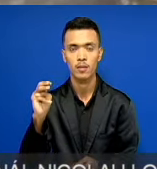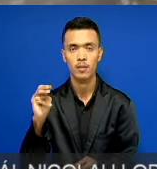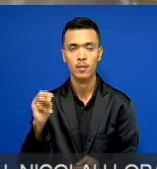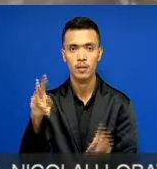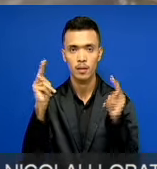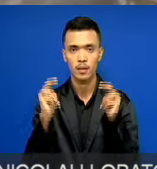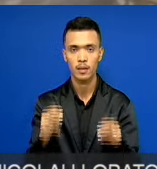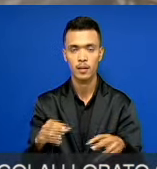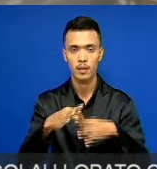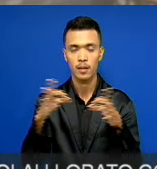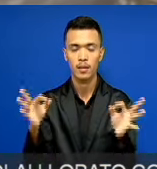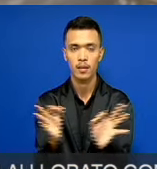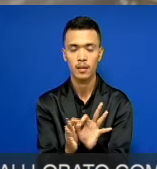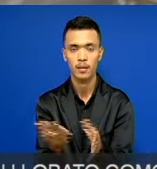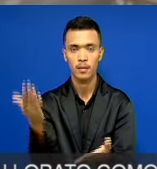te salo